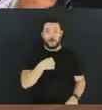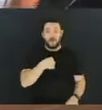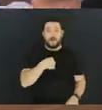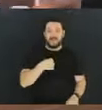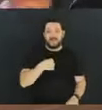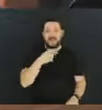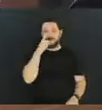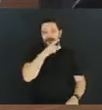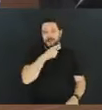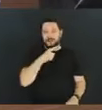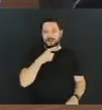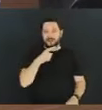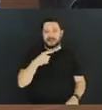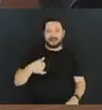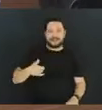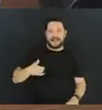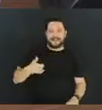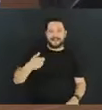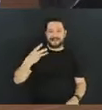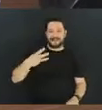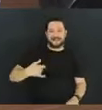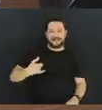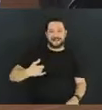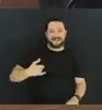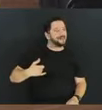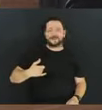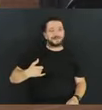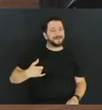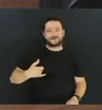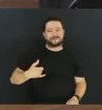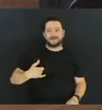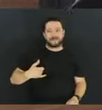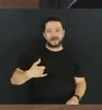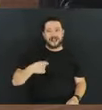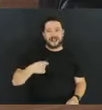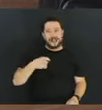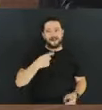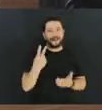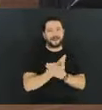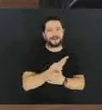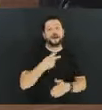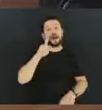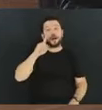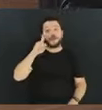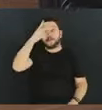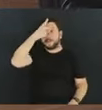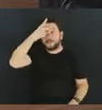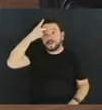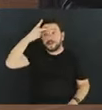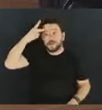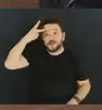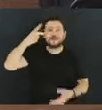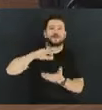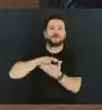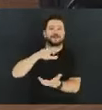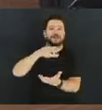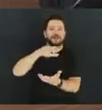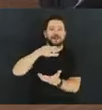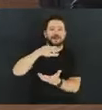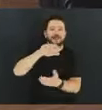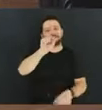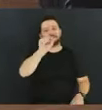é pessoa idosa. E eu quero parabenizar o trabalho que vocês, em nome da pastoral, vocês